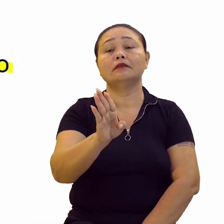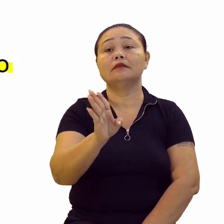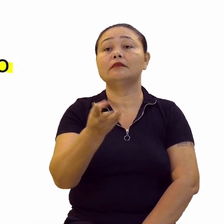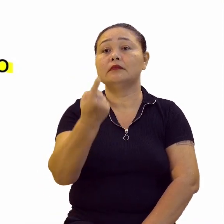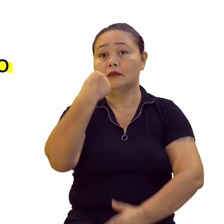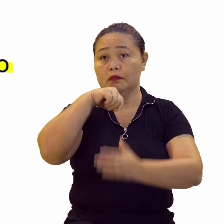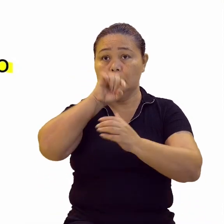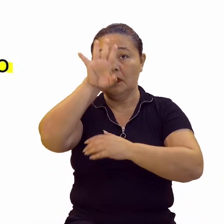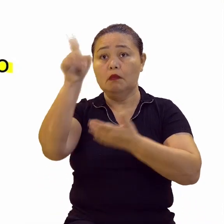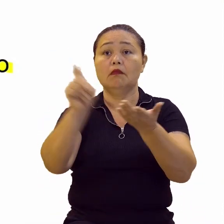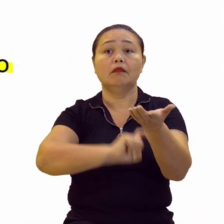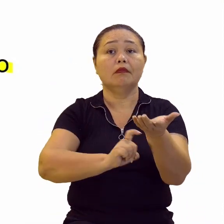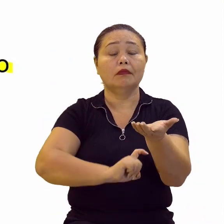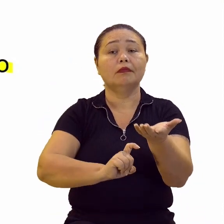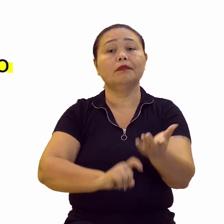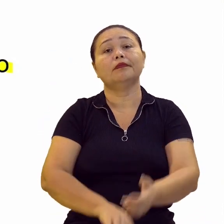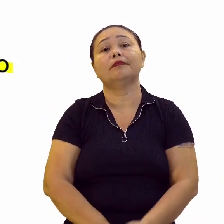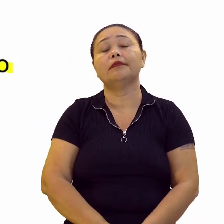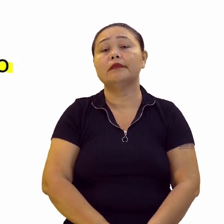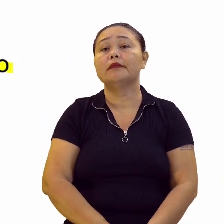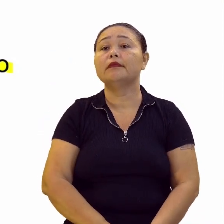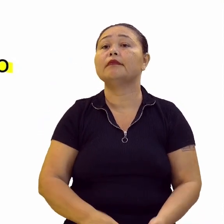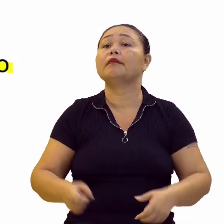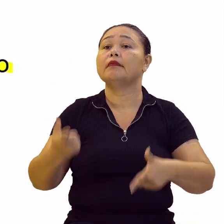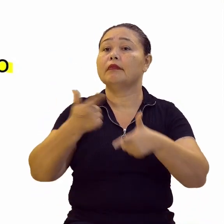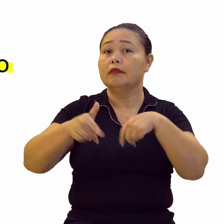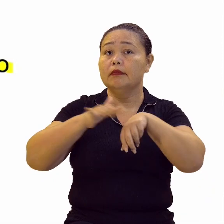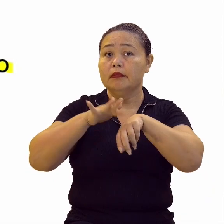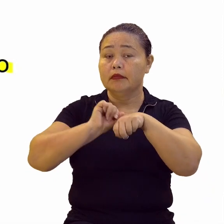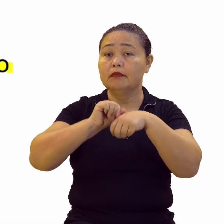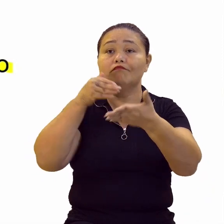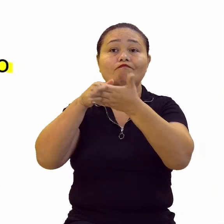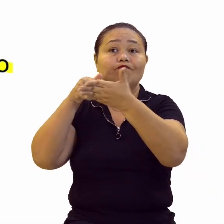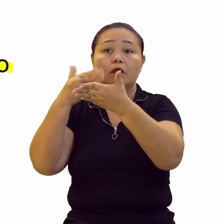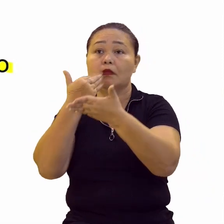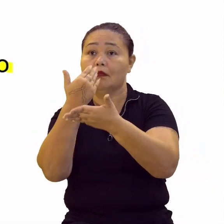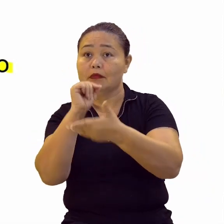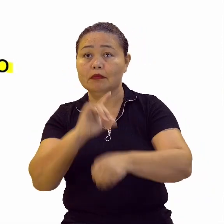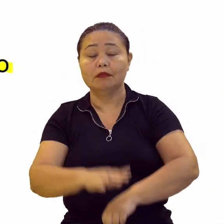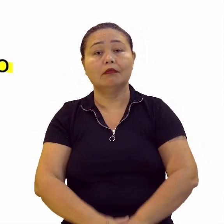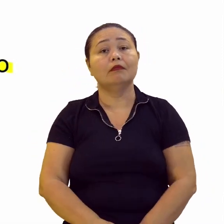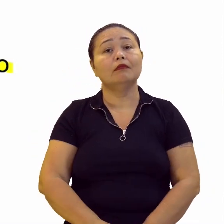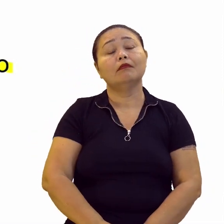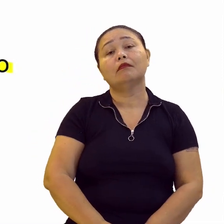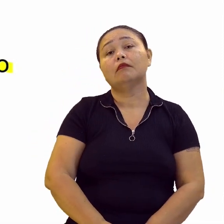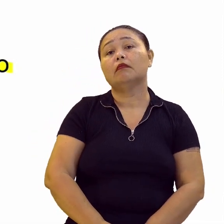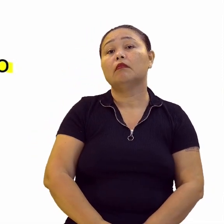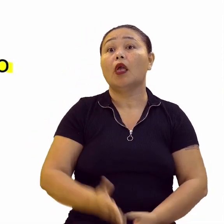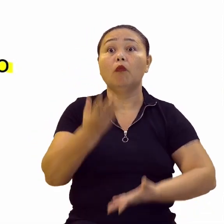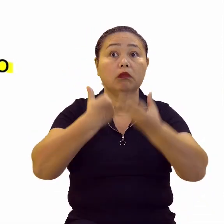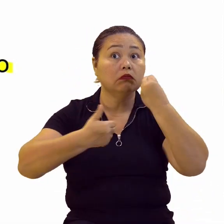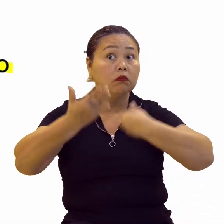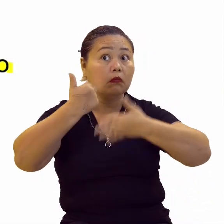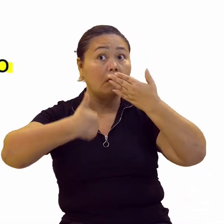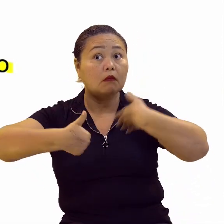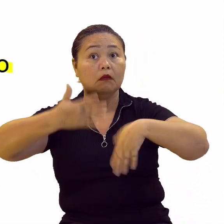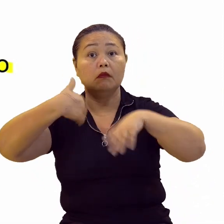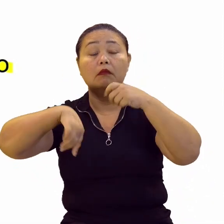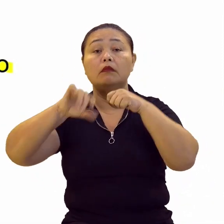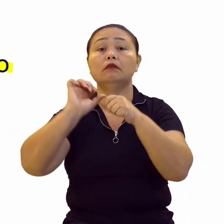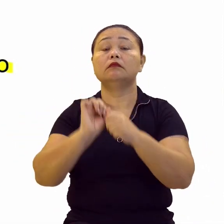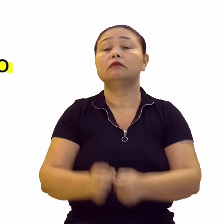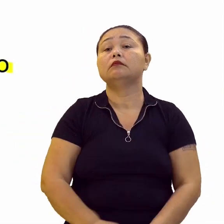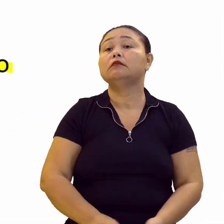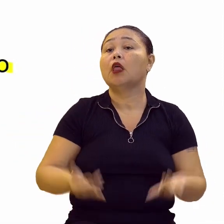bulimia nervosa, transtorno alimentar restritivo, compulsão alimentar